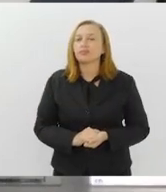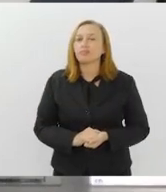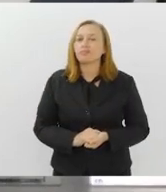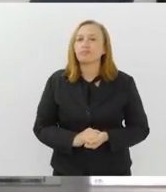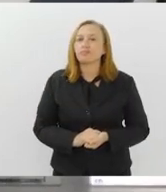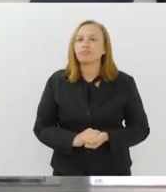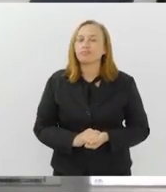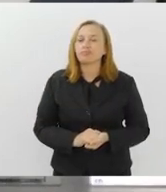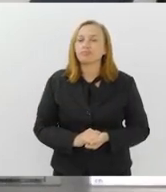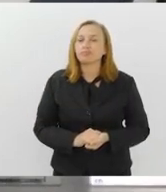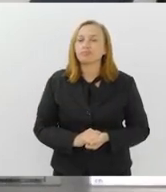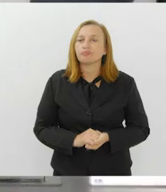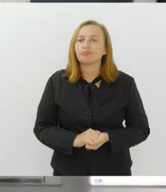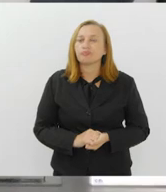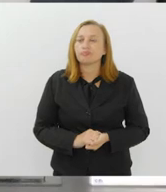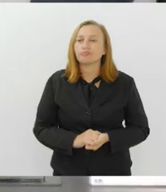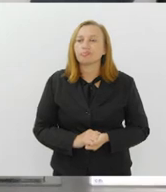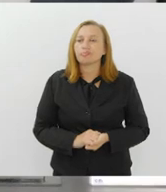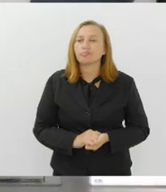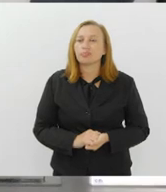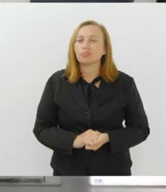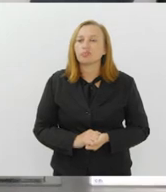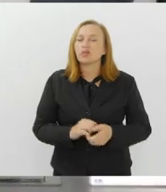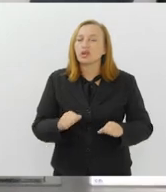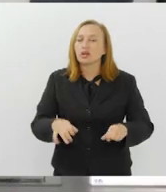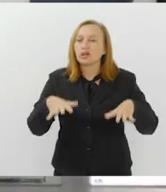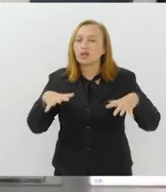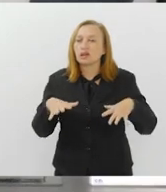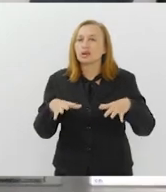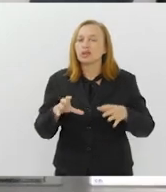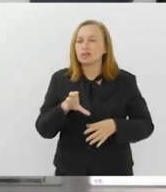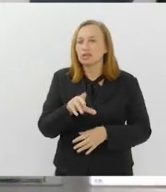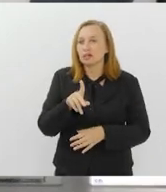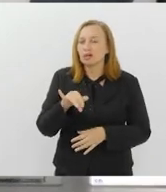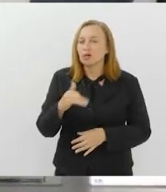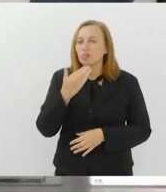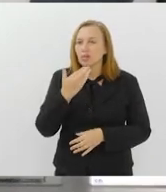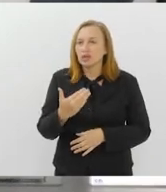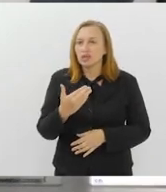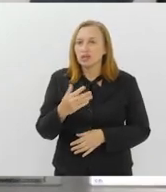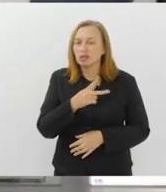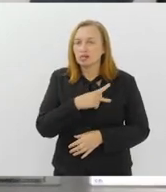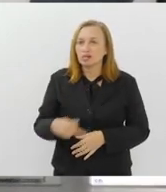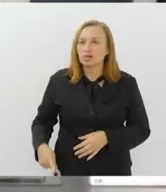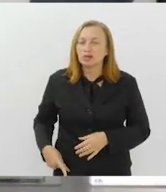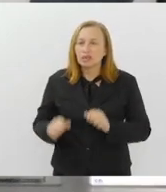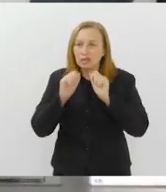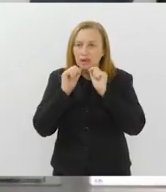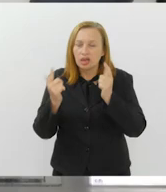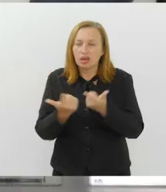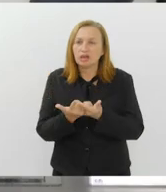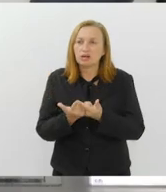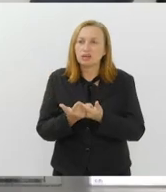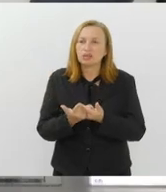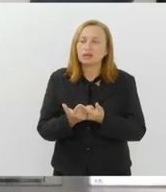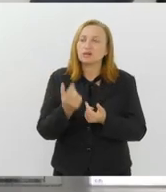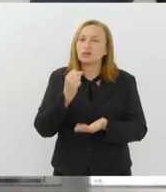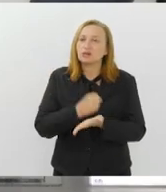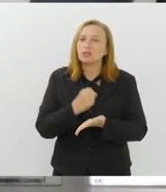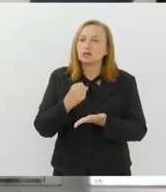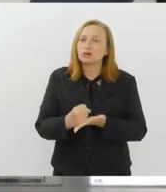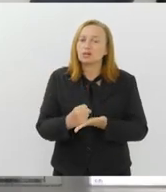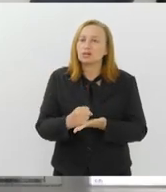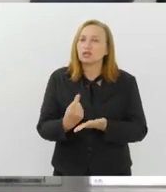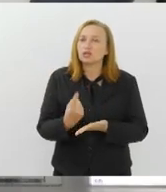excelentíssimo também submeta ao plenário dessa CPI a solicitação ao presidente da Alerge para uma contratação de